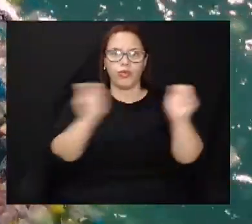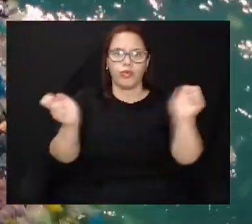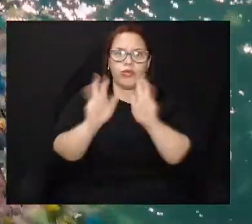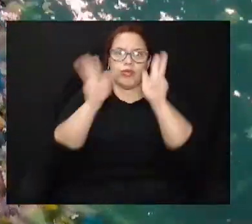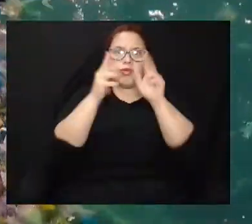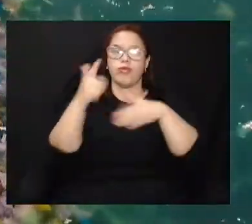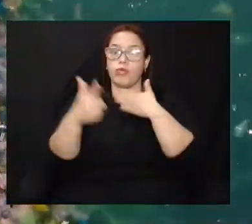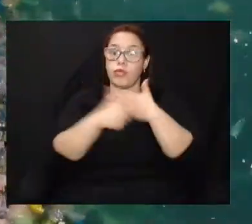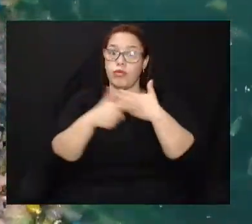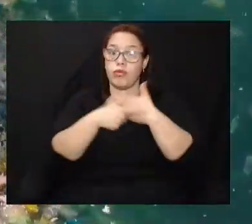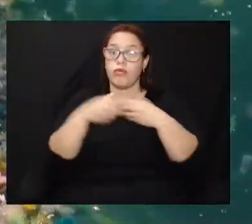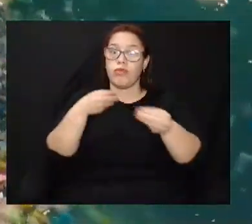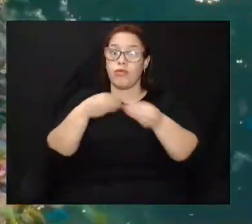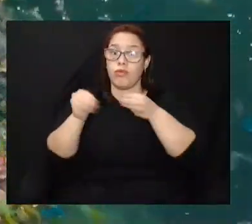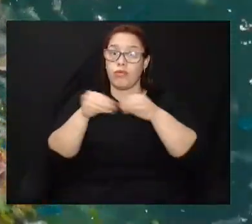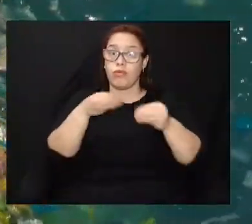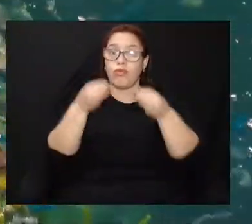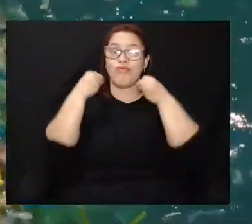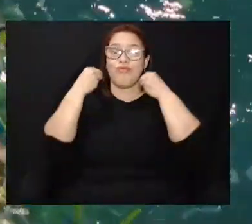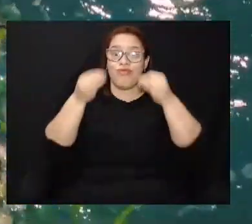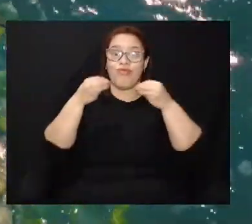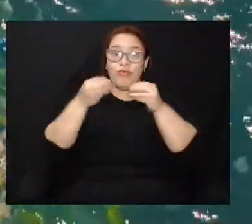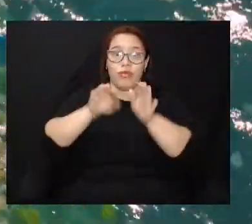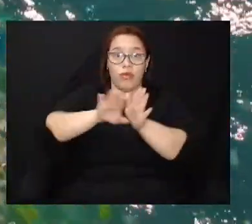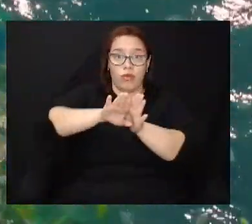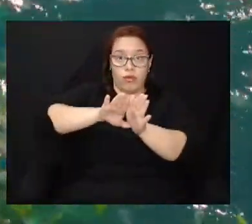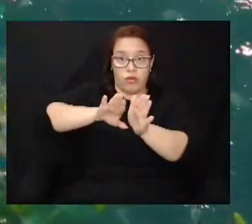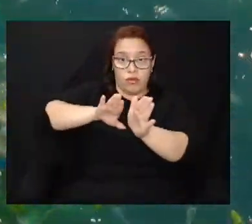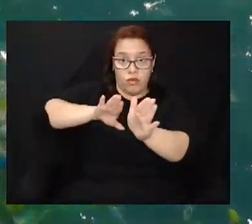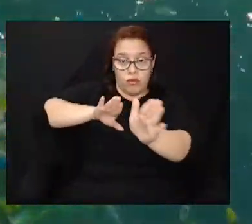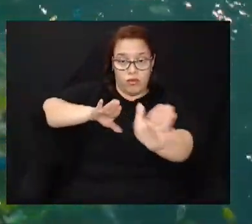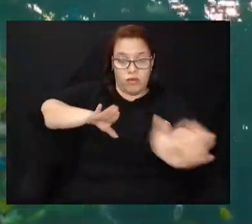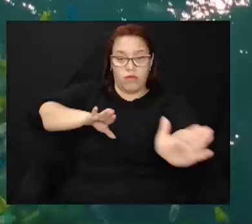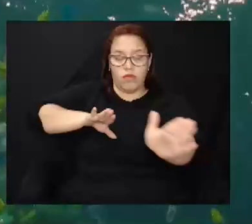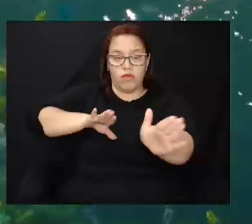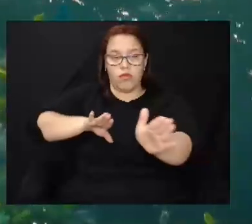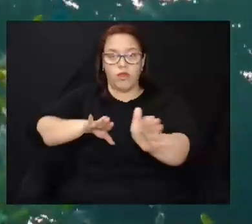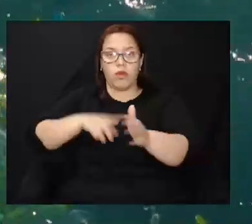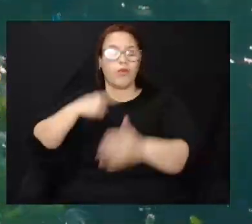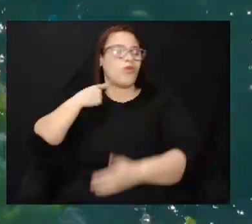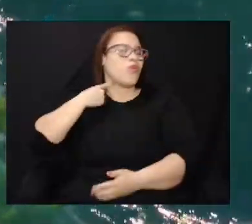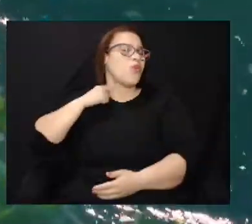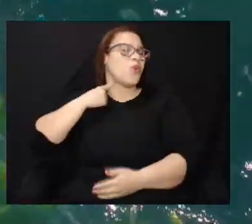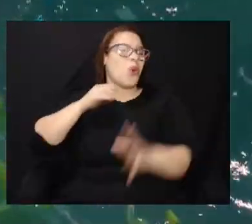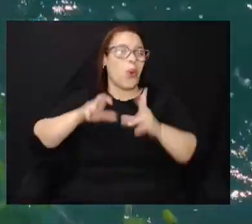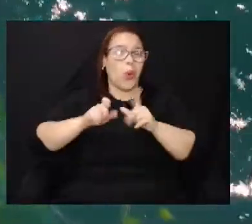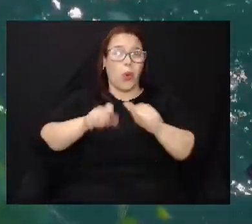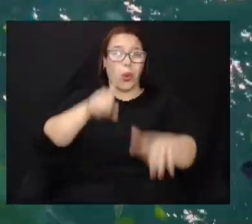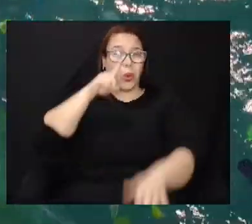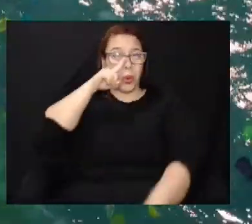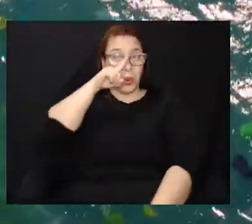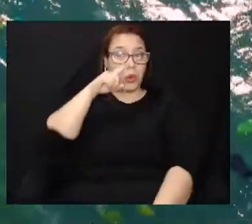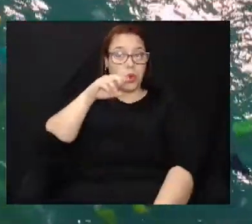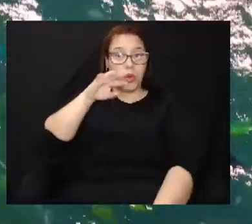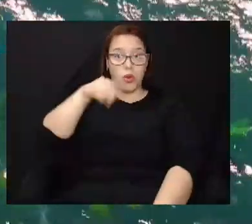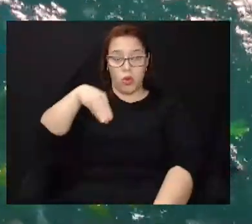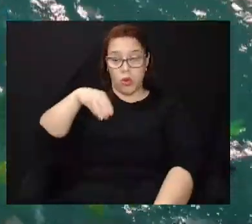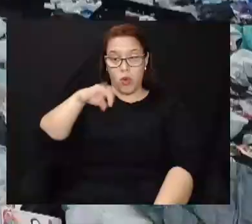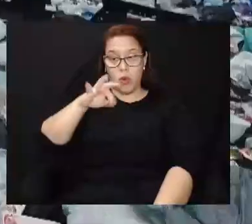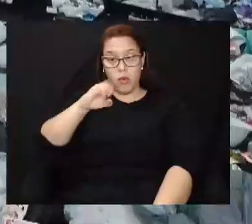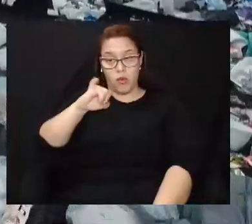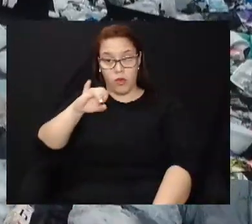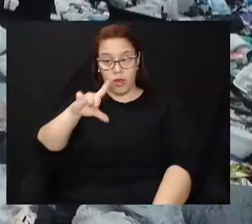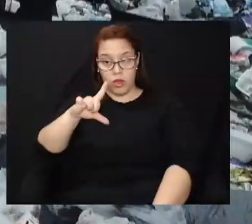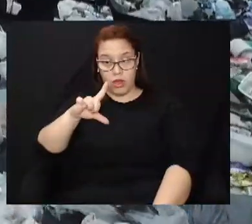plástico como uma correia transportadora de poluentes perigosos como metilmercúrio e químicos